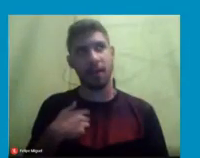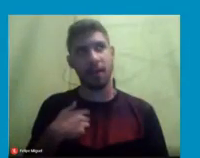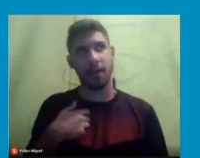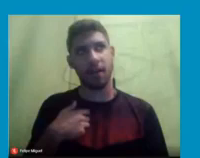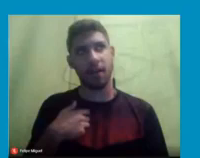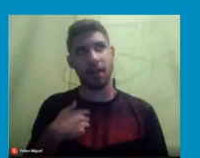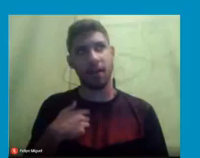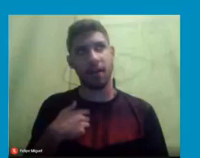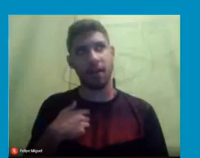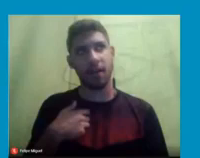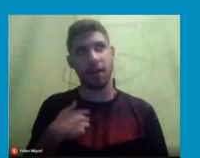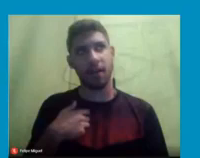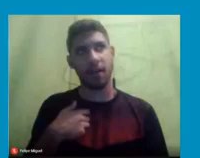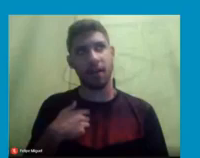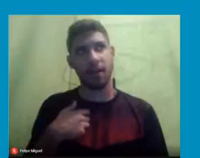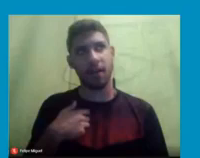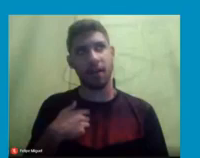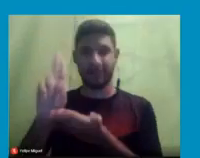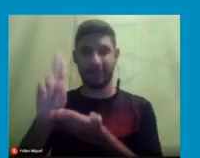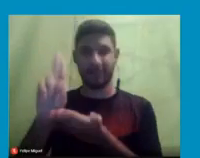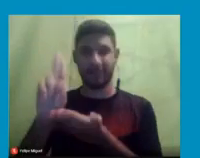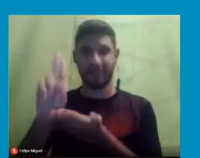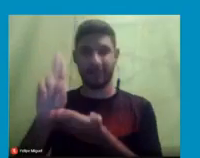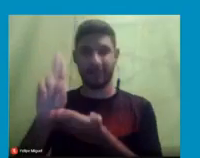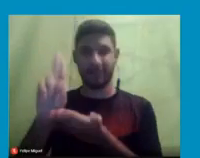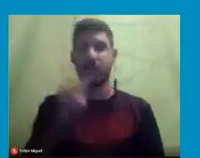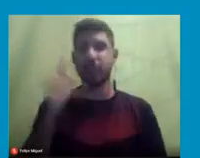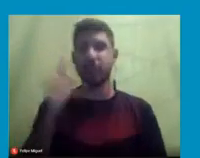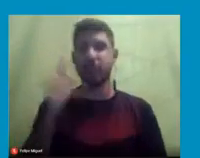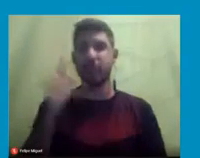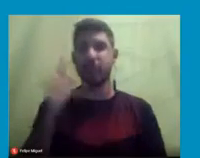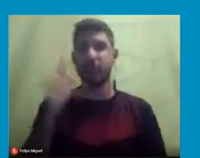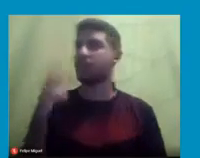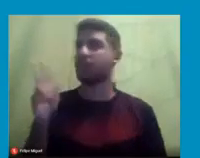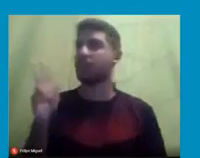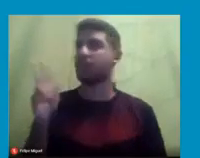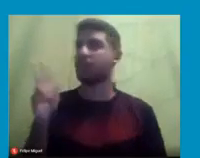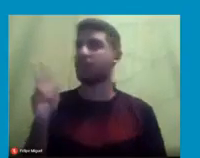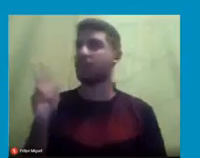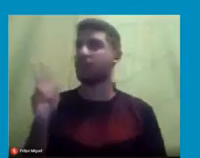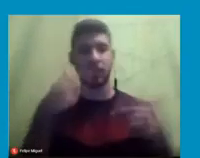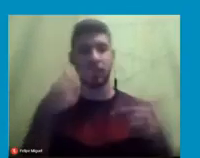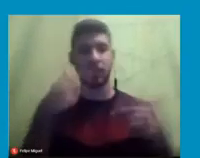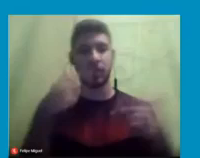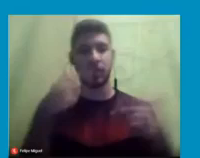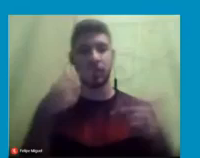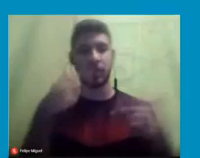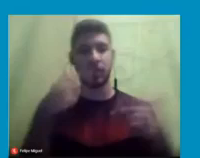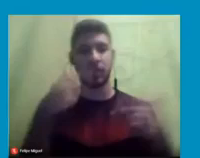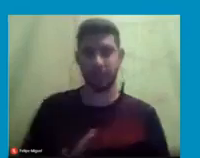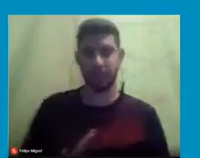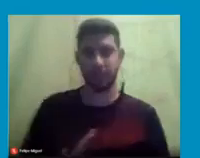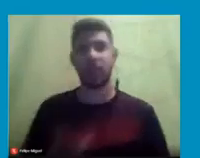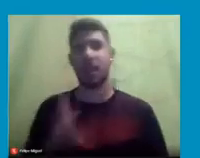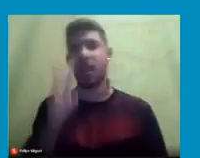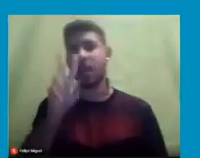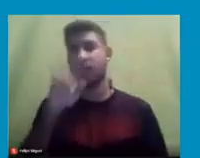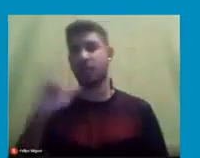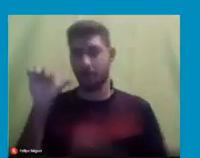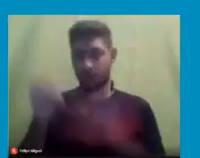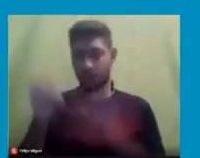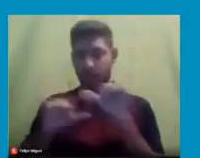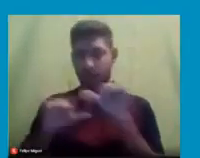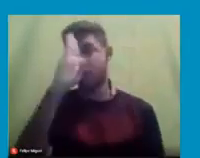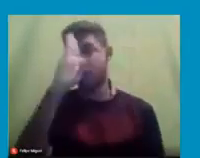estava ainda na universidade, e você falou o seguinte: não são as políticas públicas que vão mudar o Brasil. O